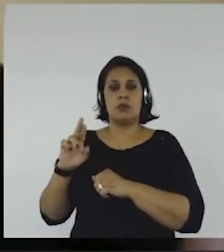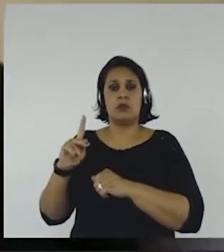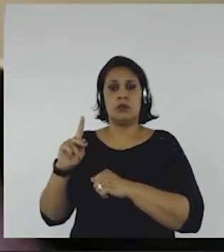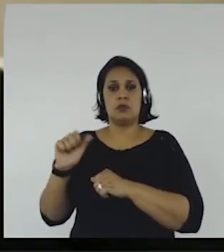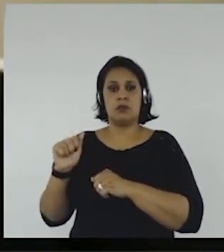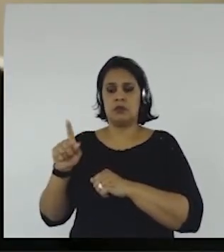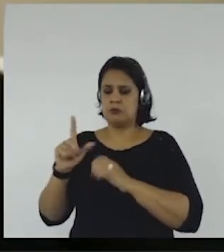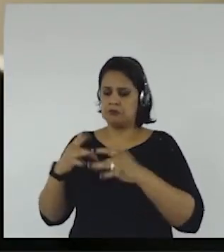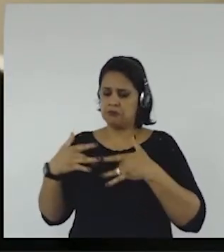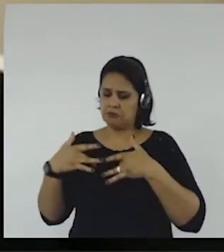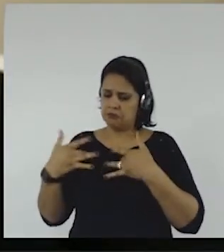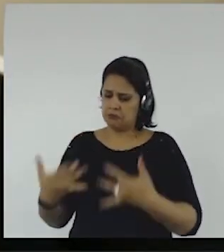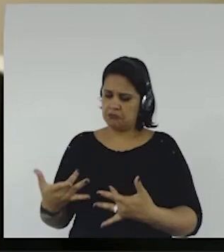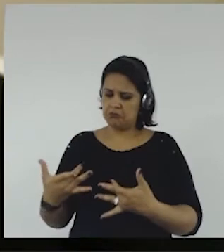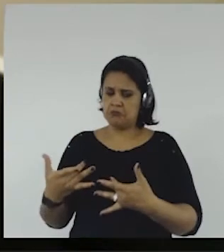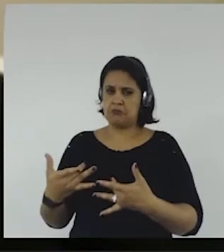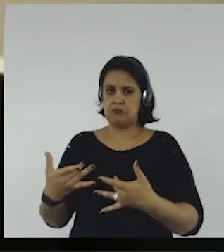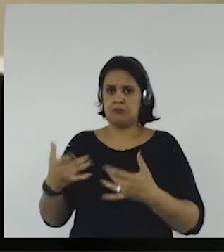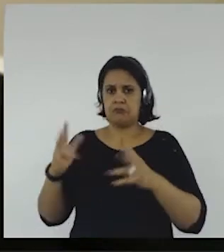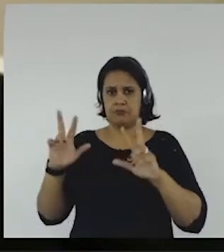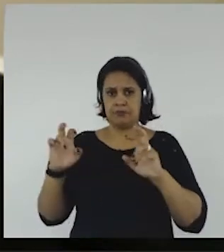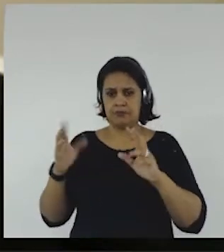se dedicou à introdução ao Direito Civil.